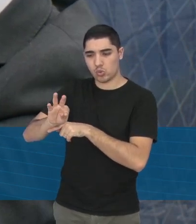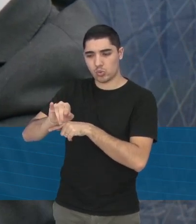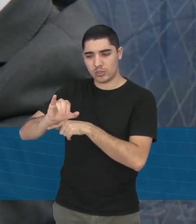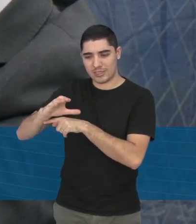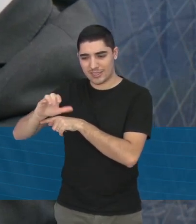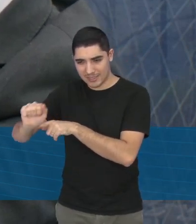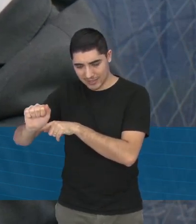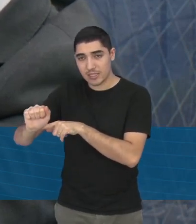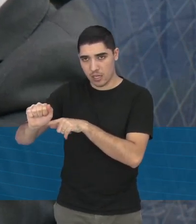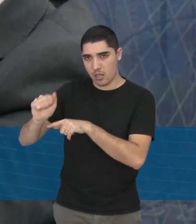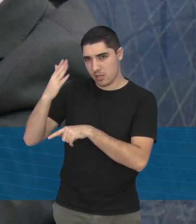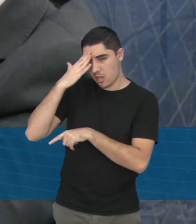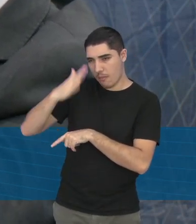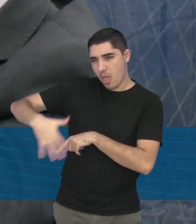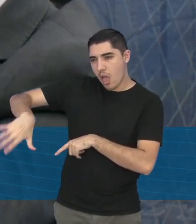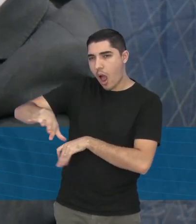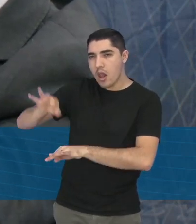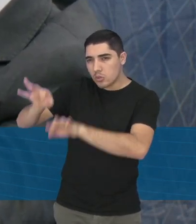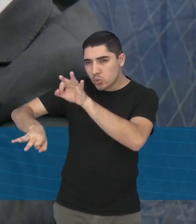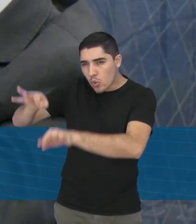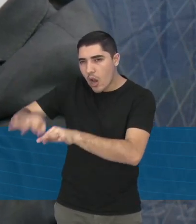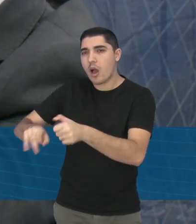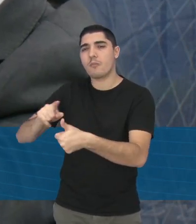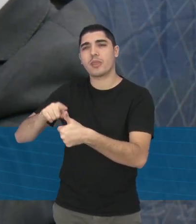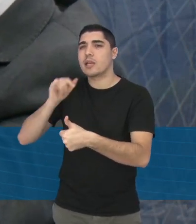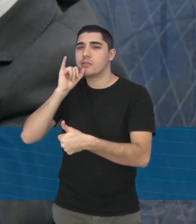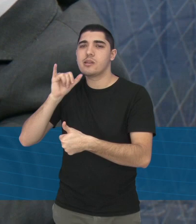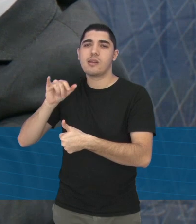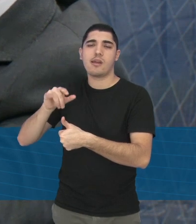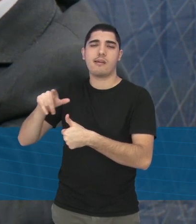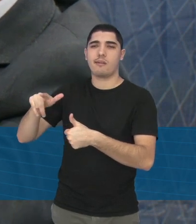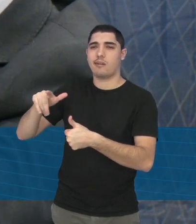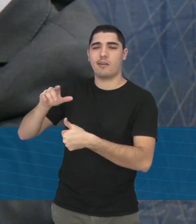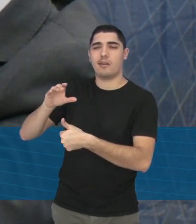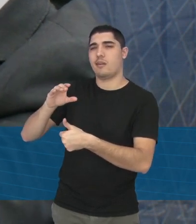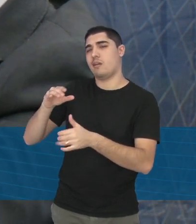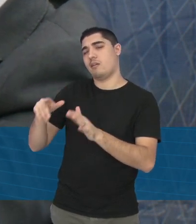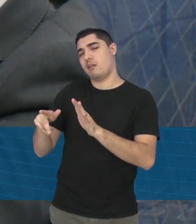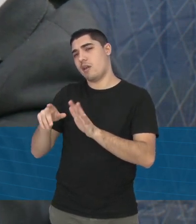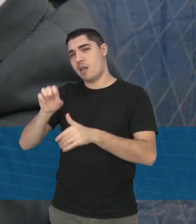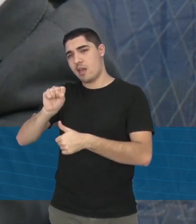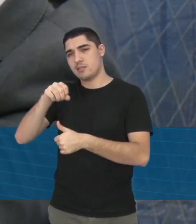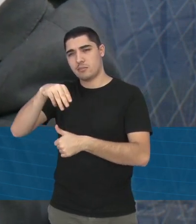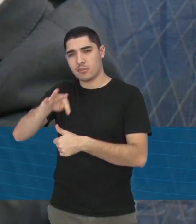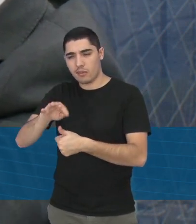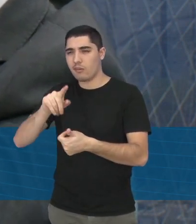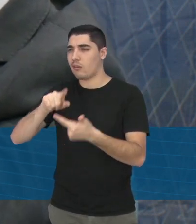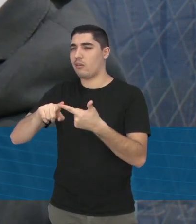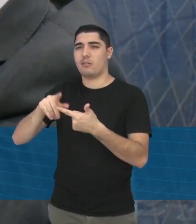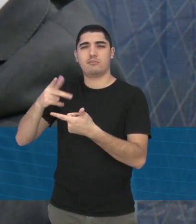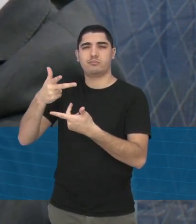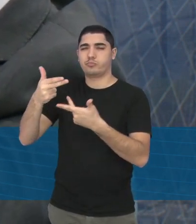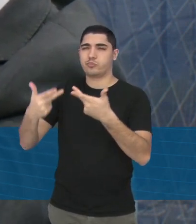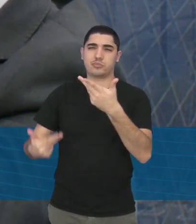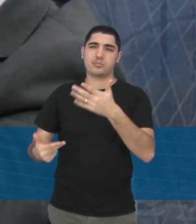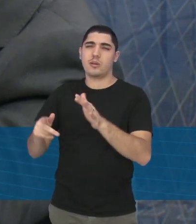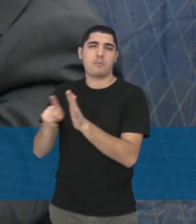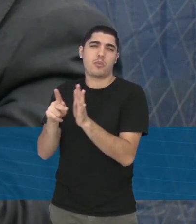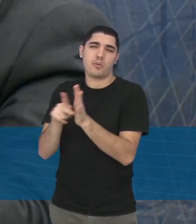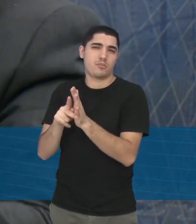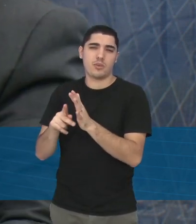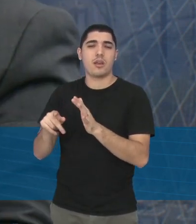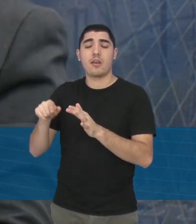reavaliações normativas do TST, do Juiz do Trabalho, do Tribunal Superior do Trabalho, dos Tribunais Regionais do